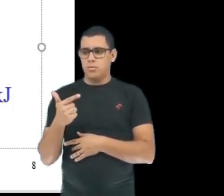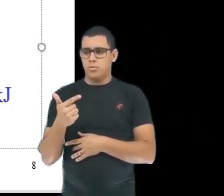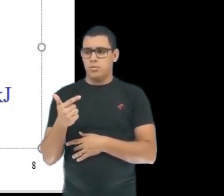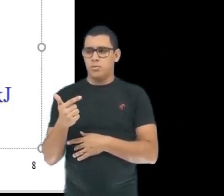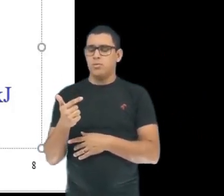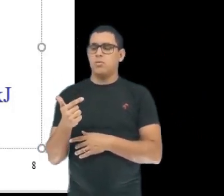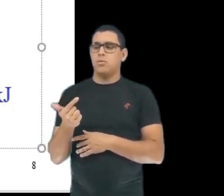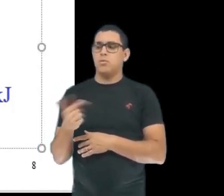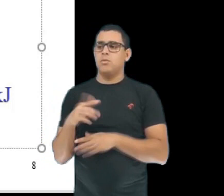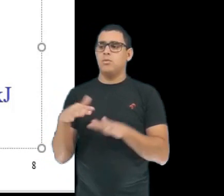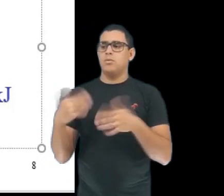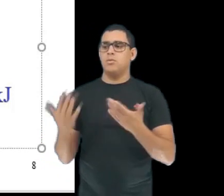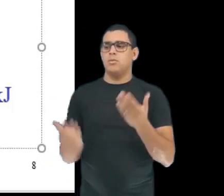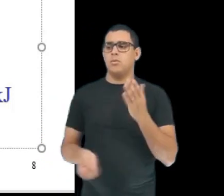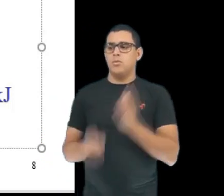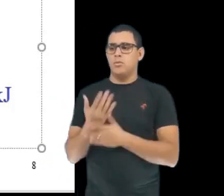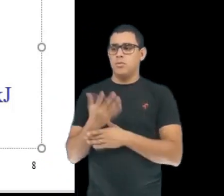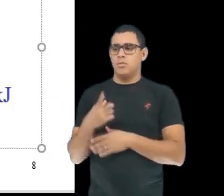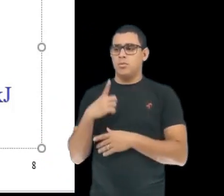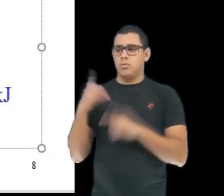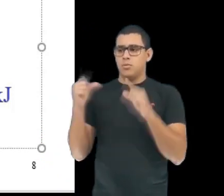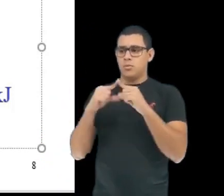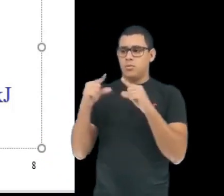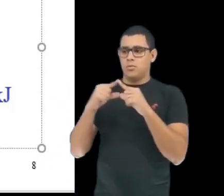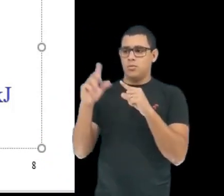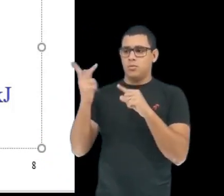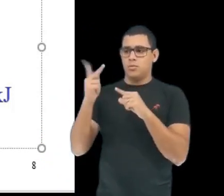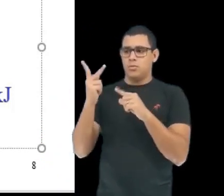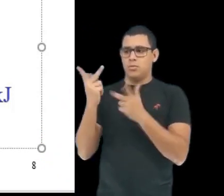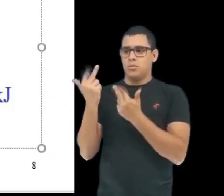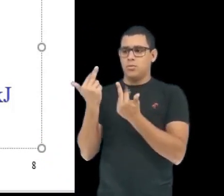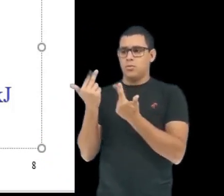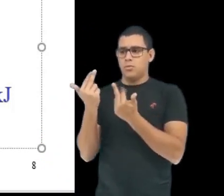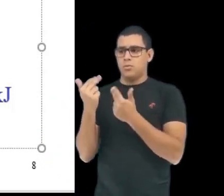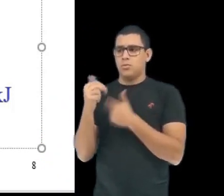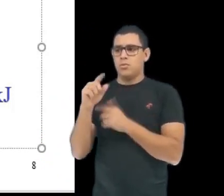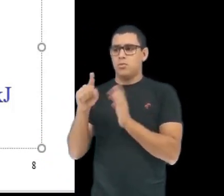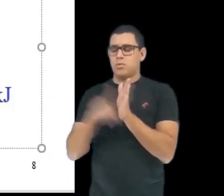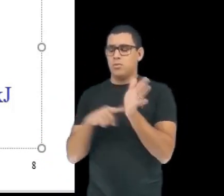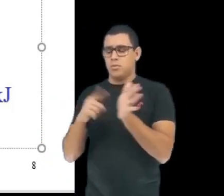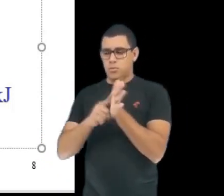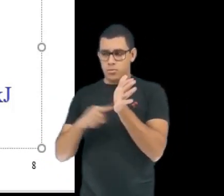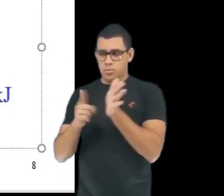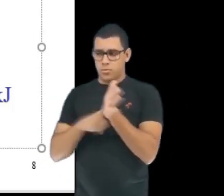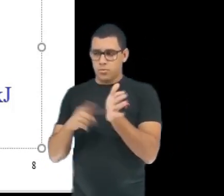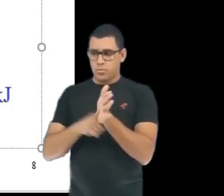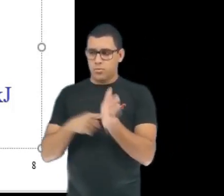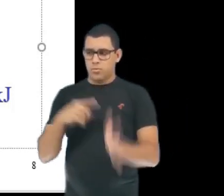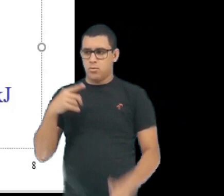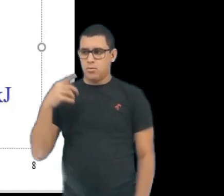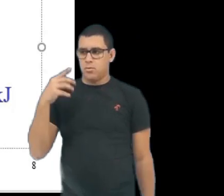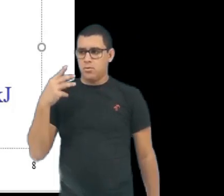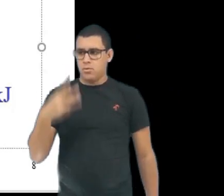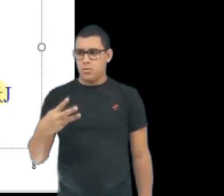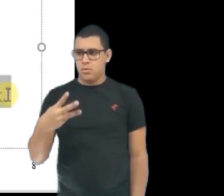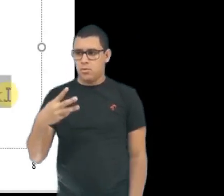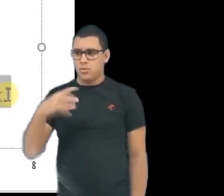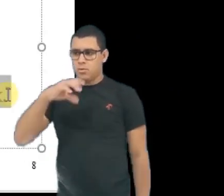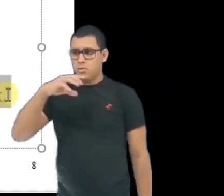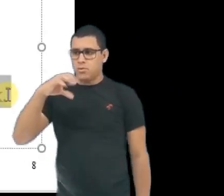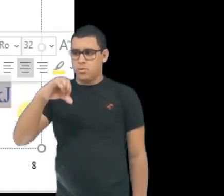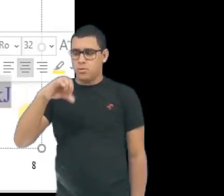de CO2 gasoso. E aí, eu tenho a variação de entalpia foi igual a menos